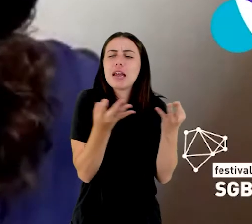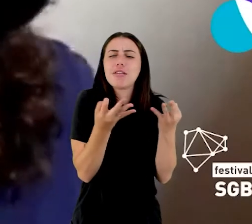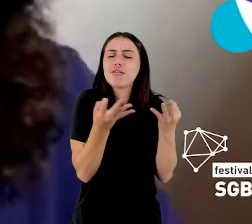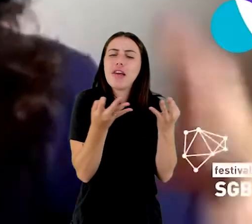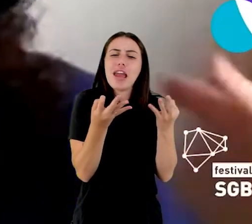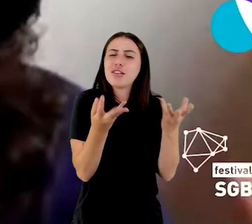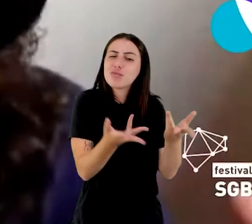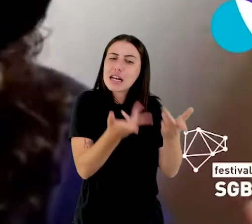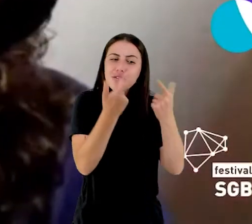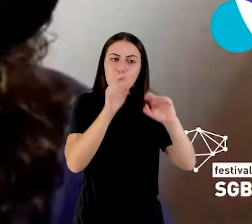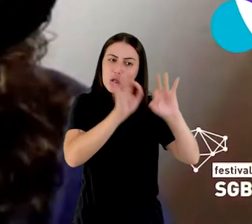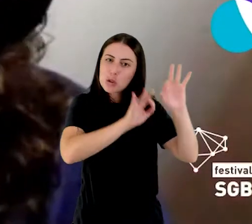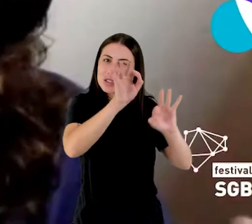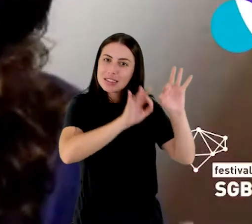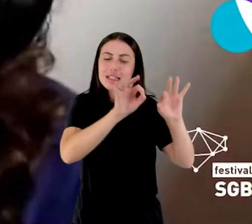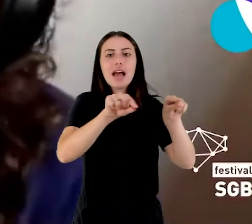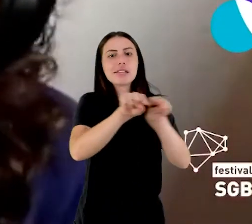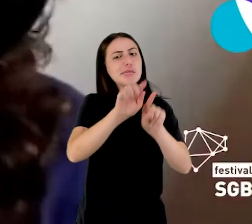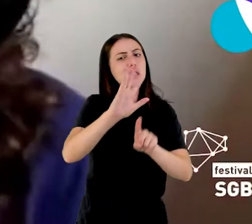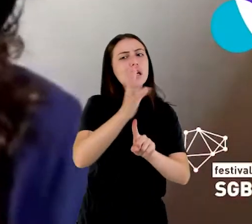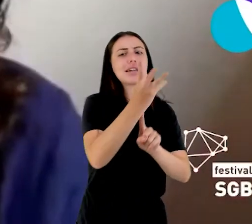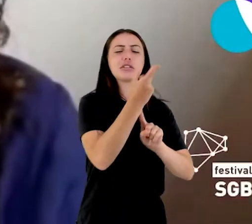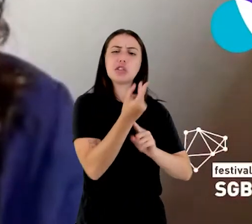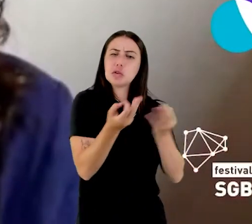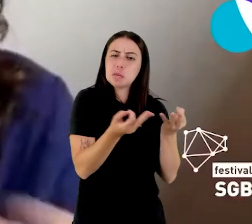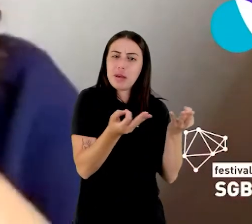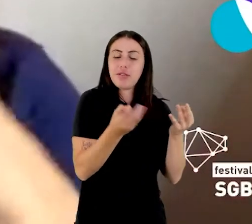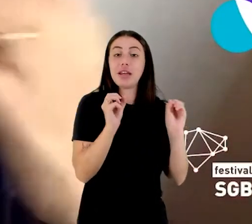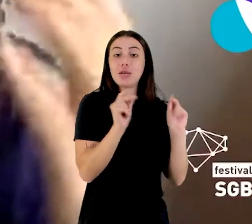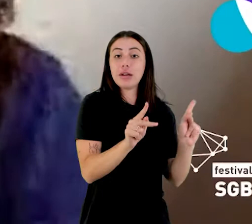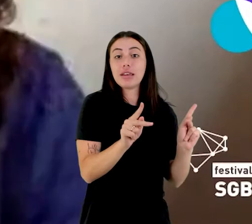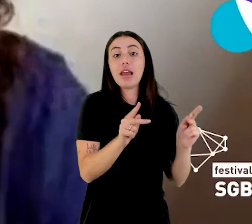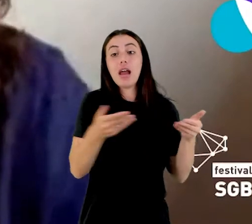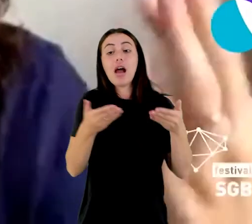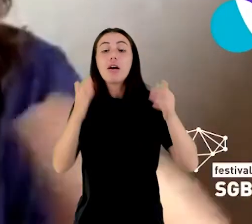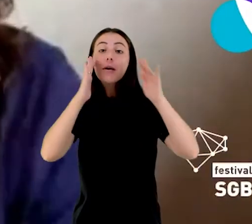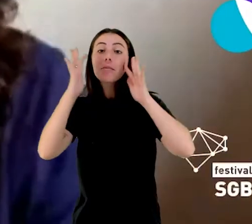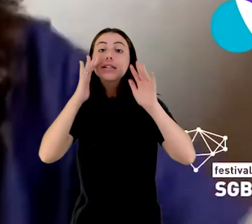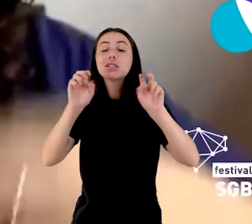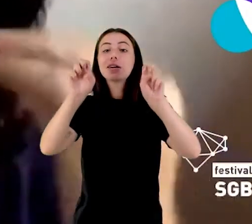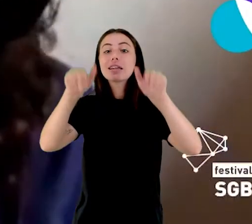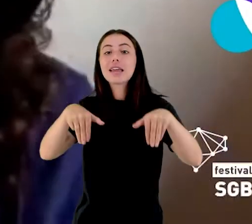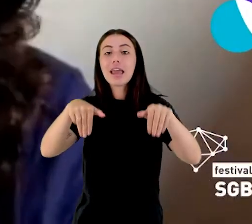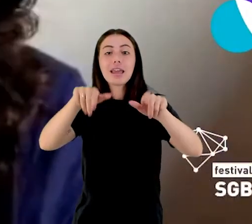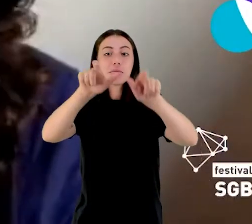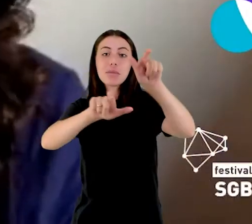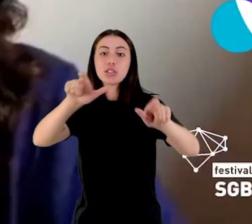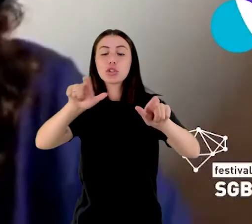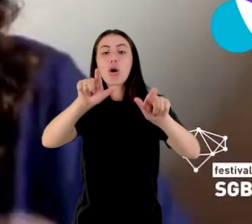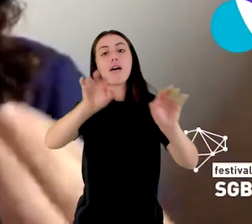Acaba sendo perguntas existenciais que a gente faz quando a gente vai começar a desenvolver a campanha de impacto. Enfim, a partir de uma boa